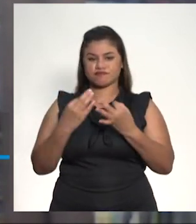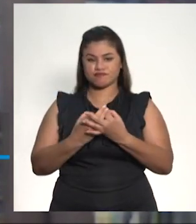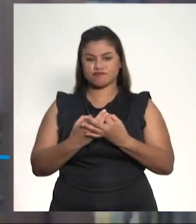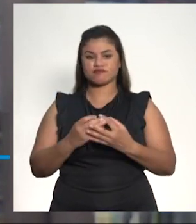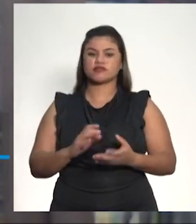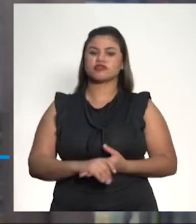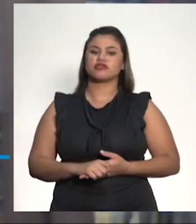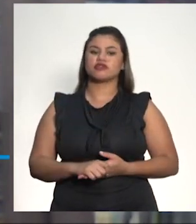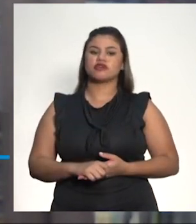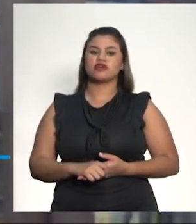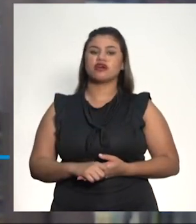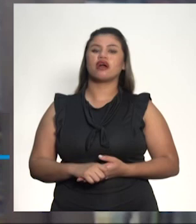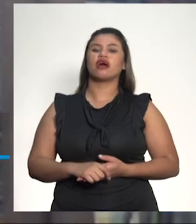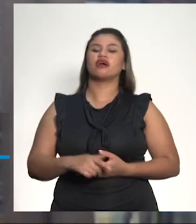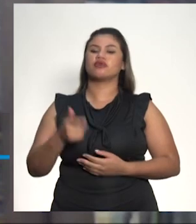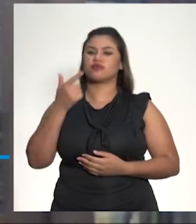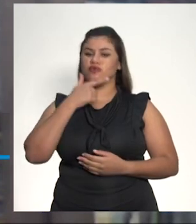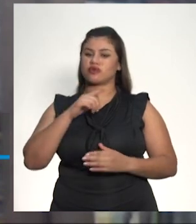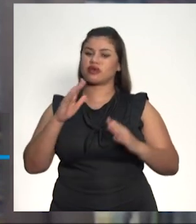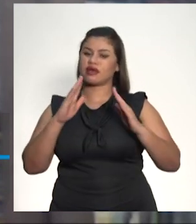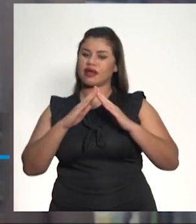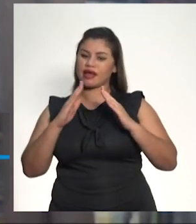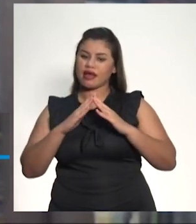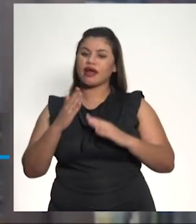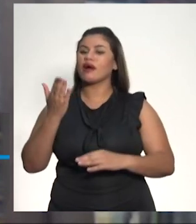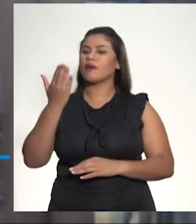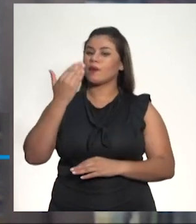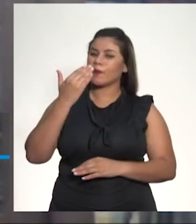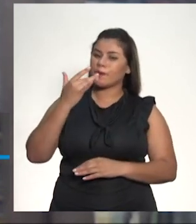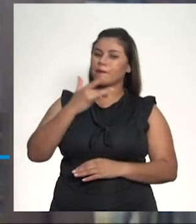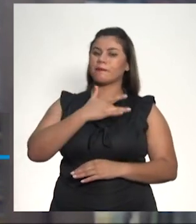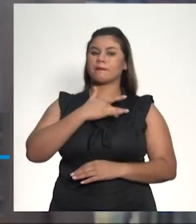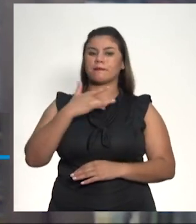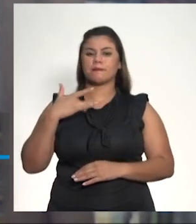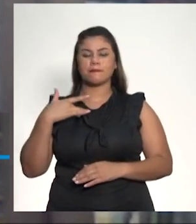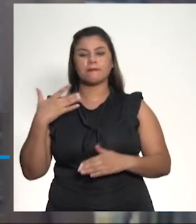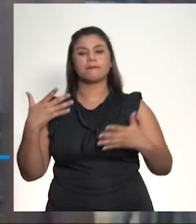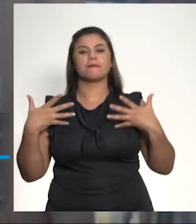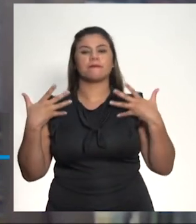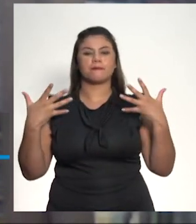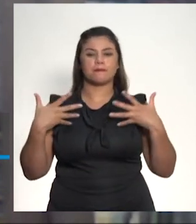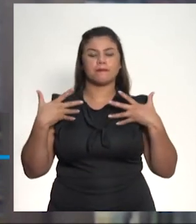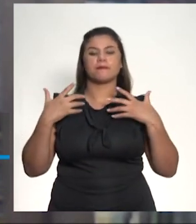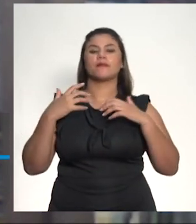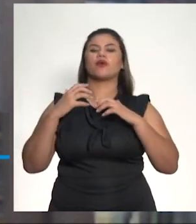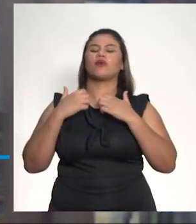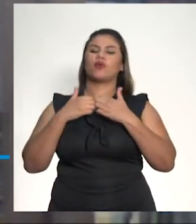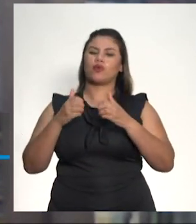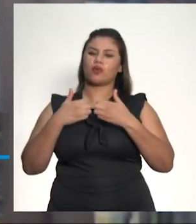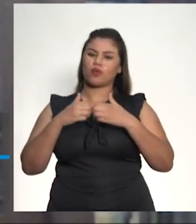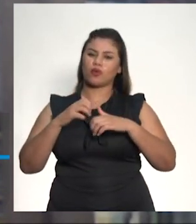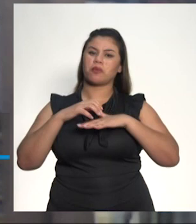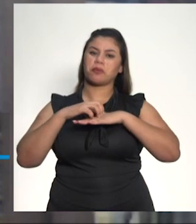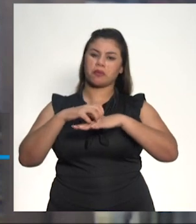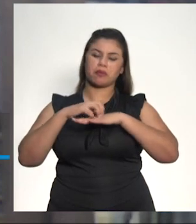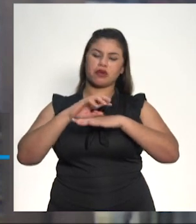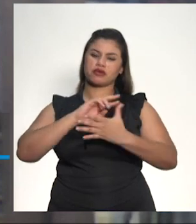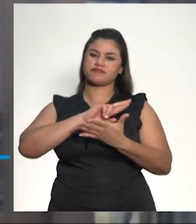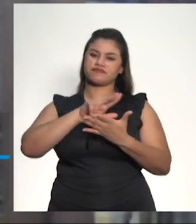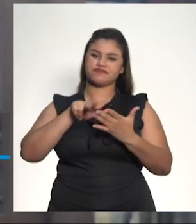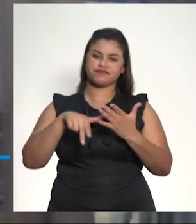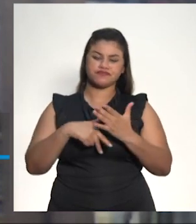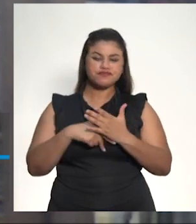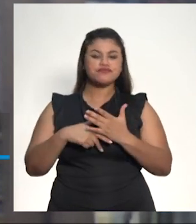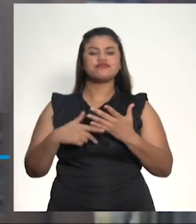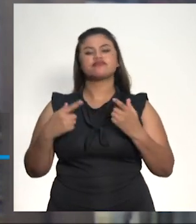a nossa condição de habitação, de alimentação, de saúde, de lazer, de transporte, isso para todas as categorias.